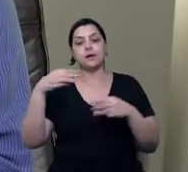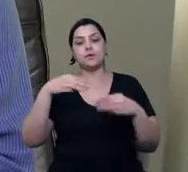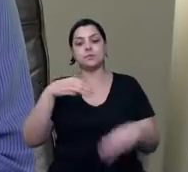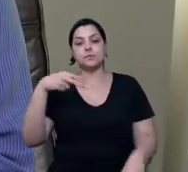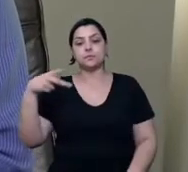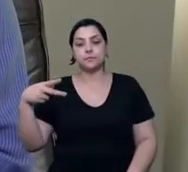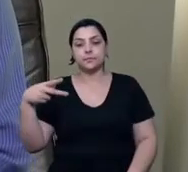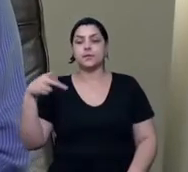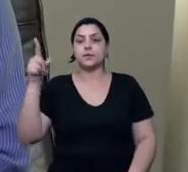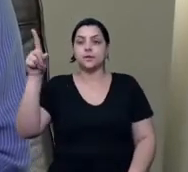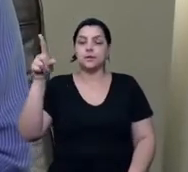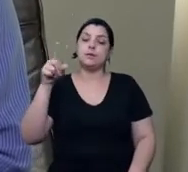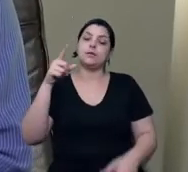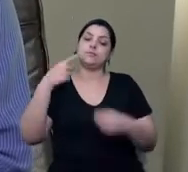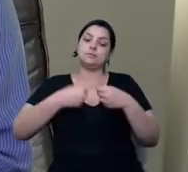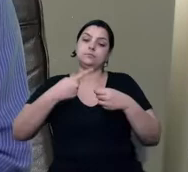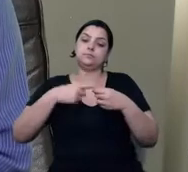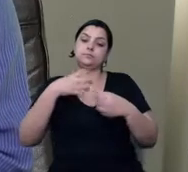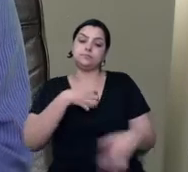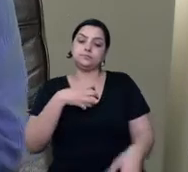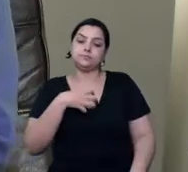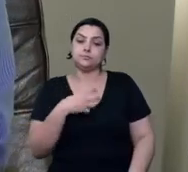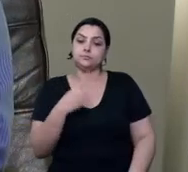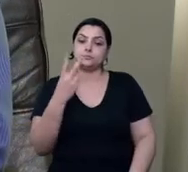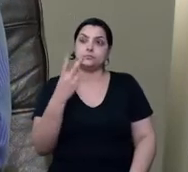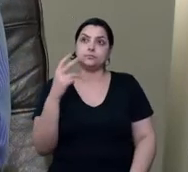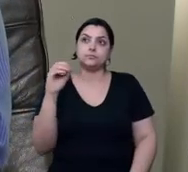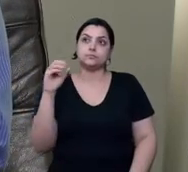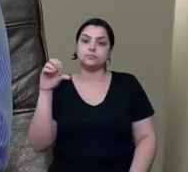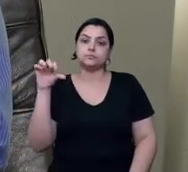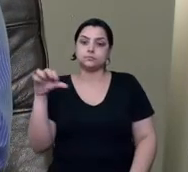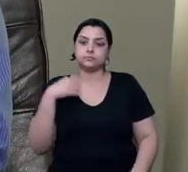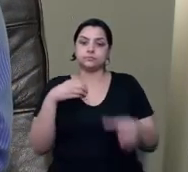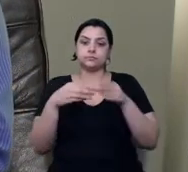Feira de Santana. E aí, em 2009, eu fiz um concurso